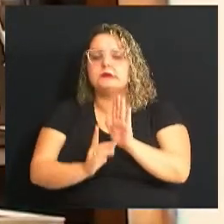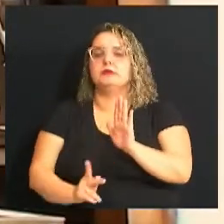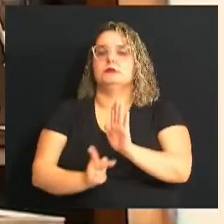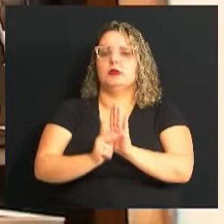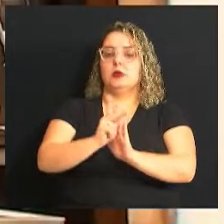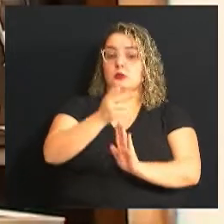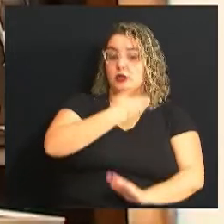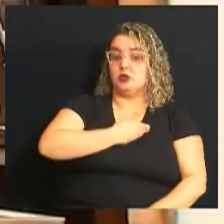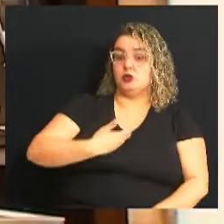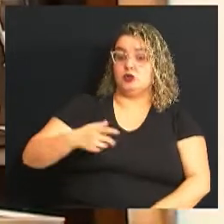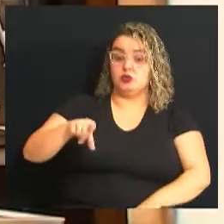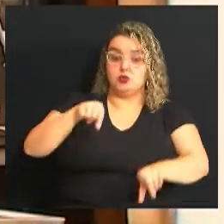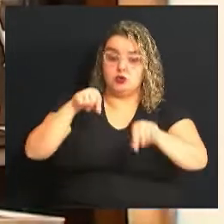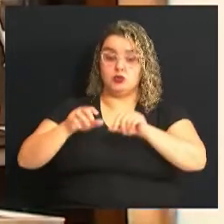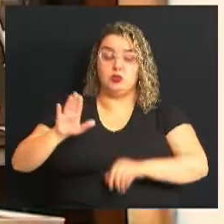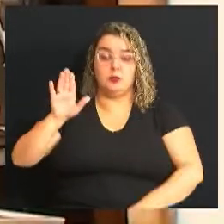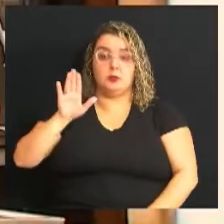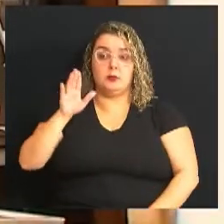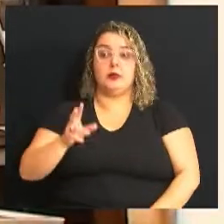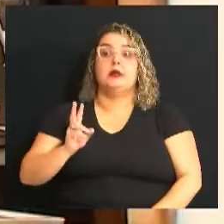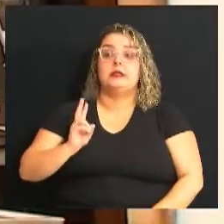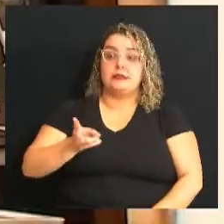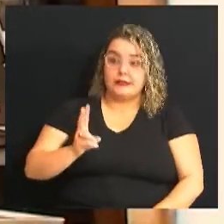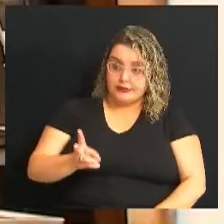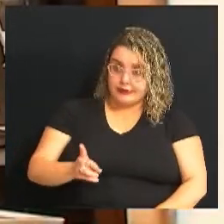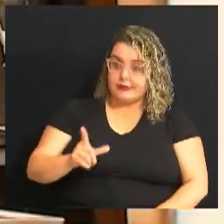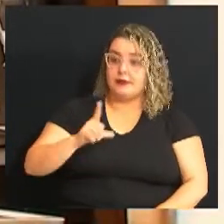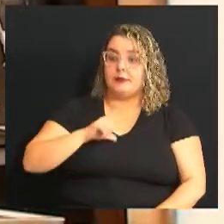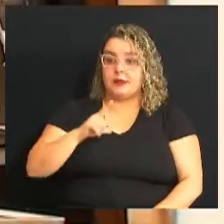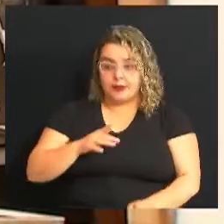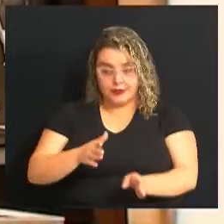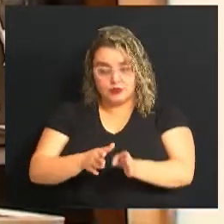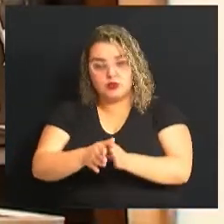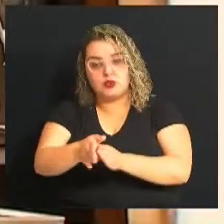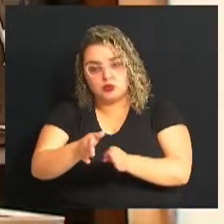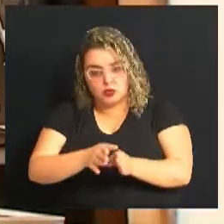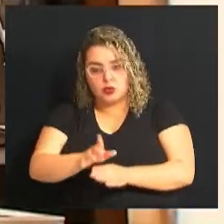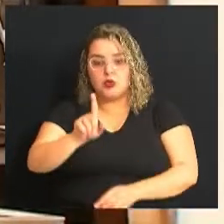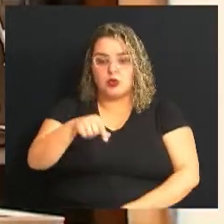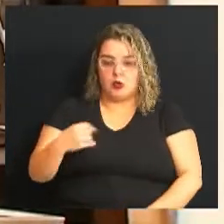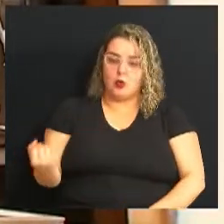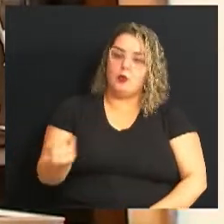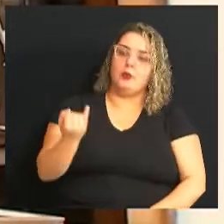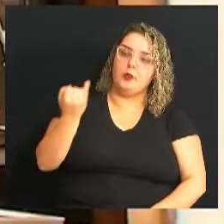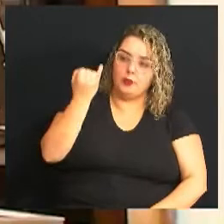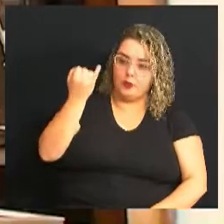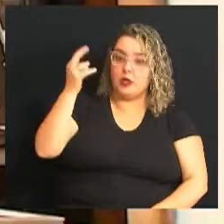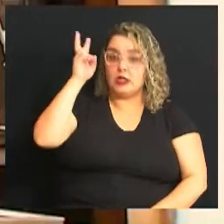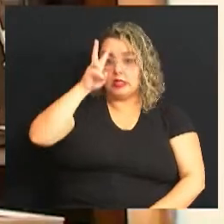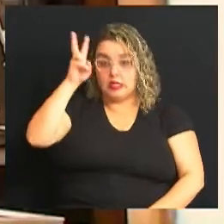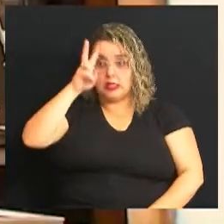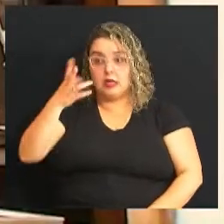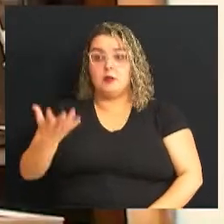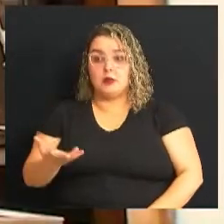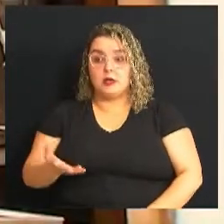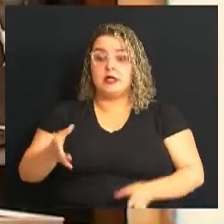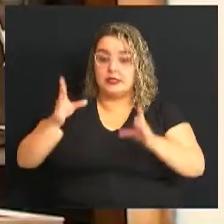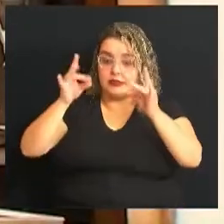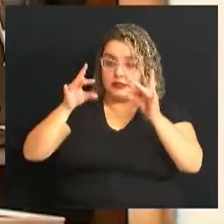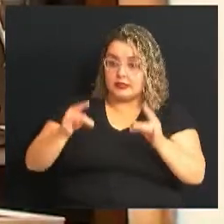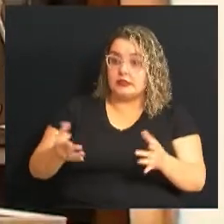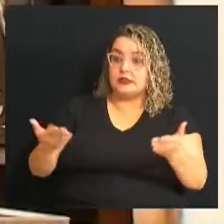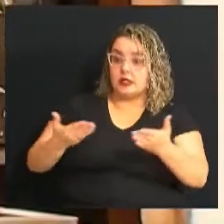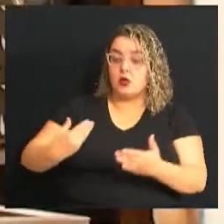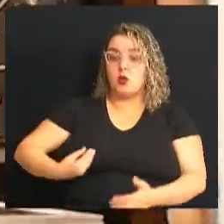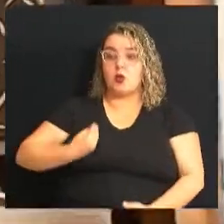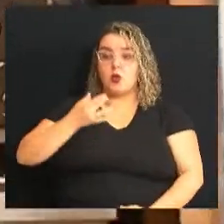escolher os nossos candidatos, mas tem sempre as recomendações que são importantes da gente relembrar e que a gente detalha agora ao vivo